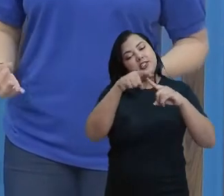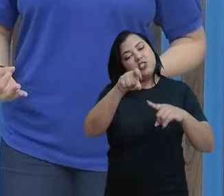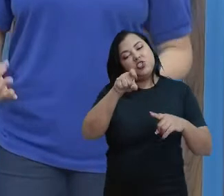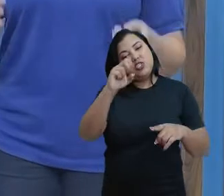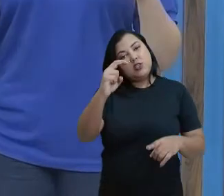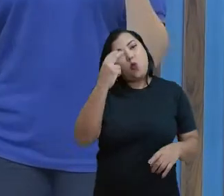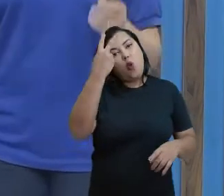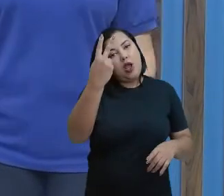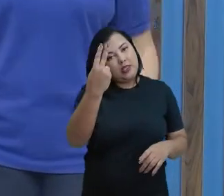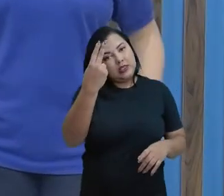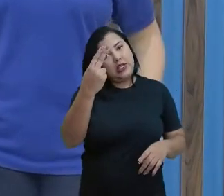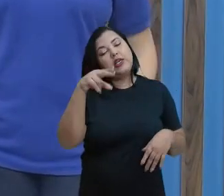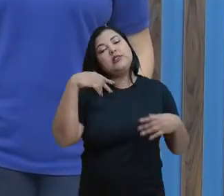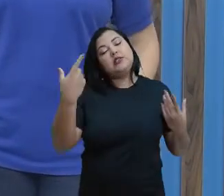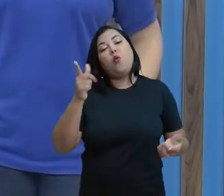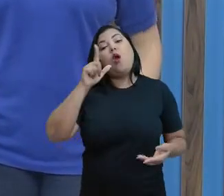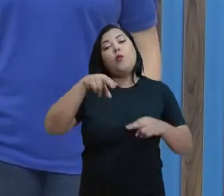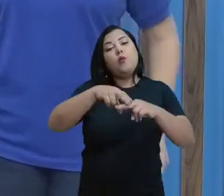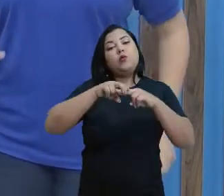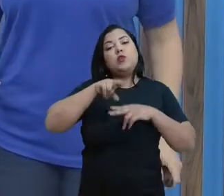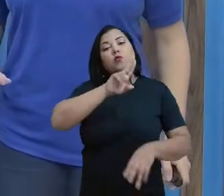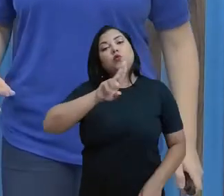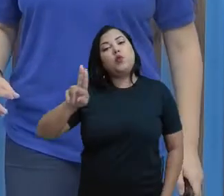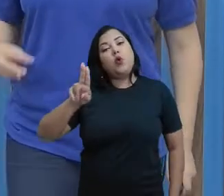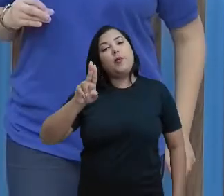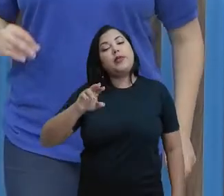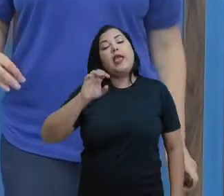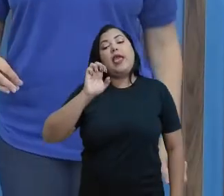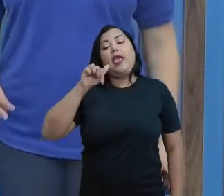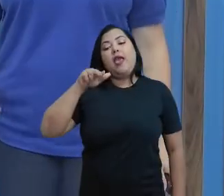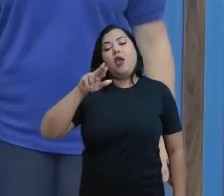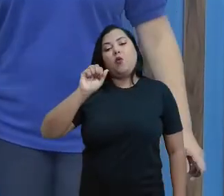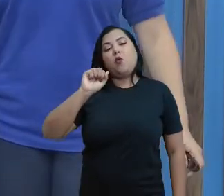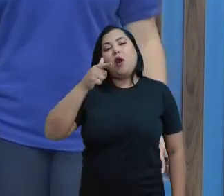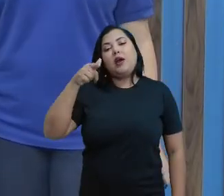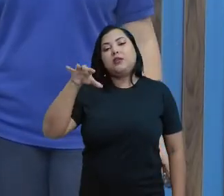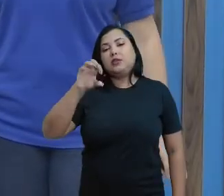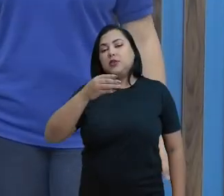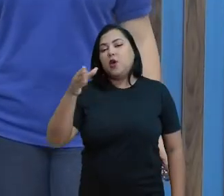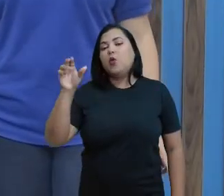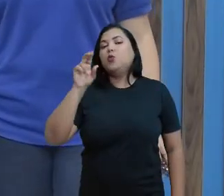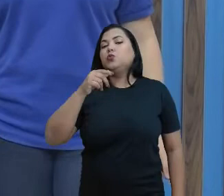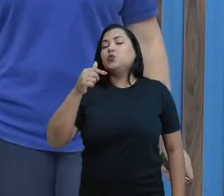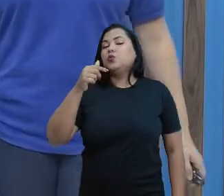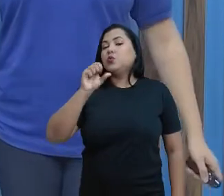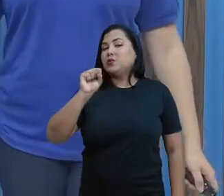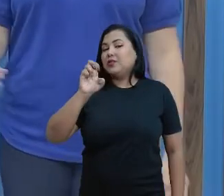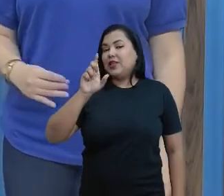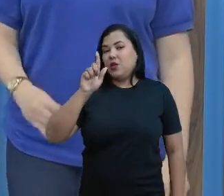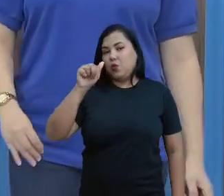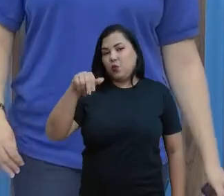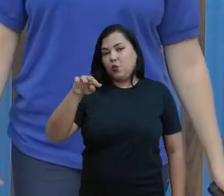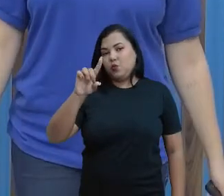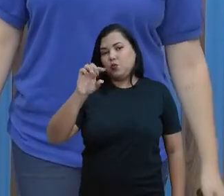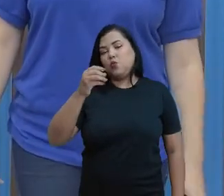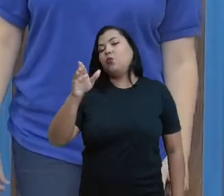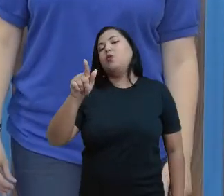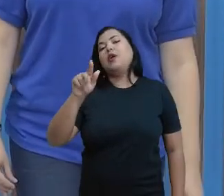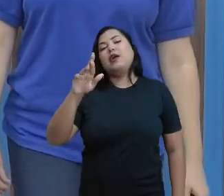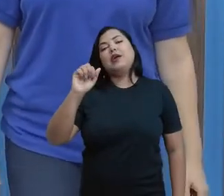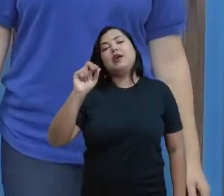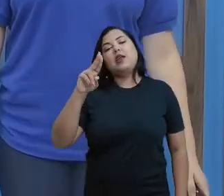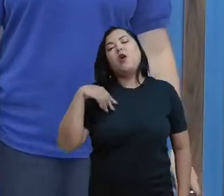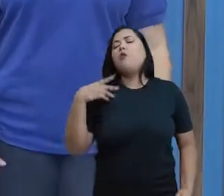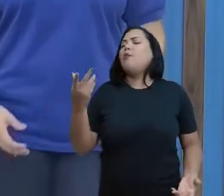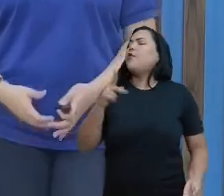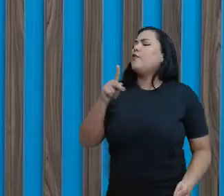essa equação do segundo grau. Deixa eu perguntar aqui ao professor Revoredo se ele está entendendo isso e verificar ali se tem algum